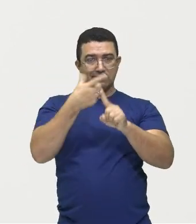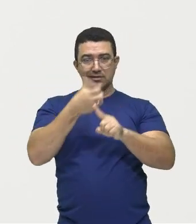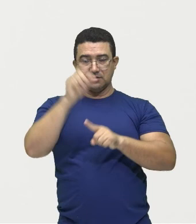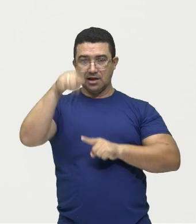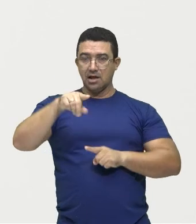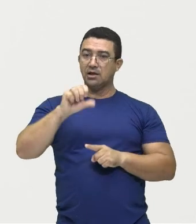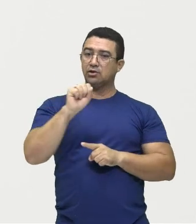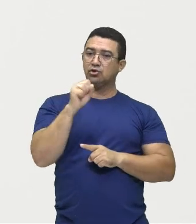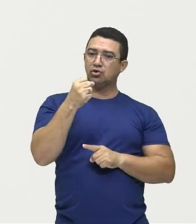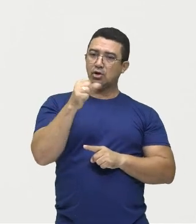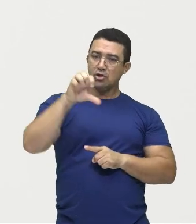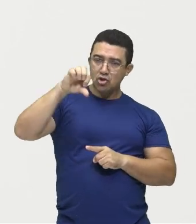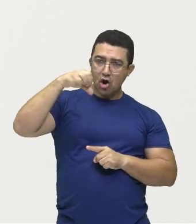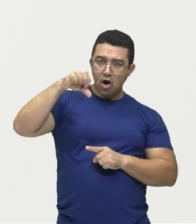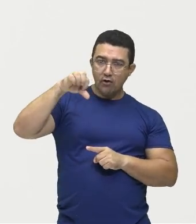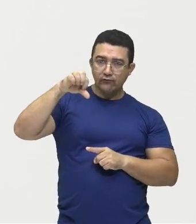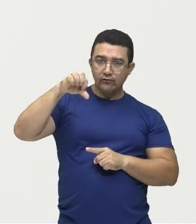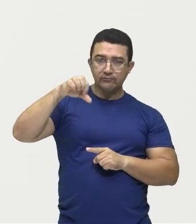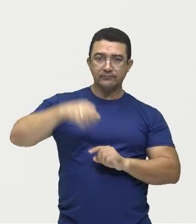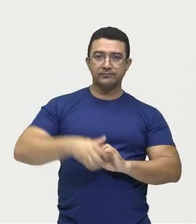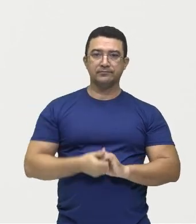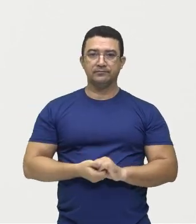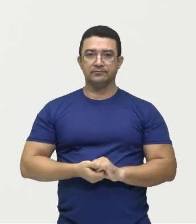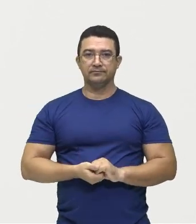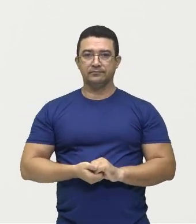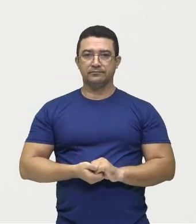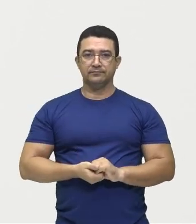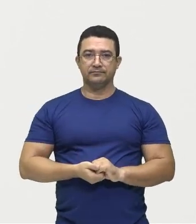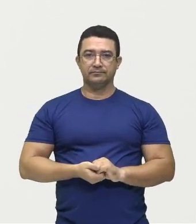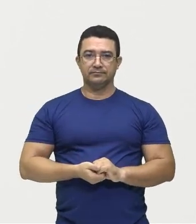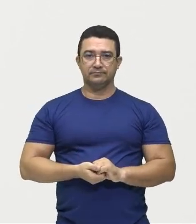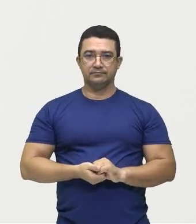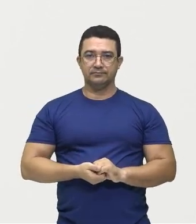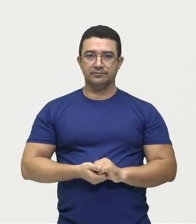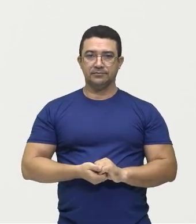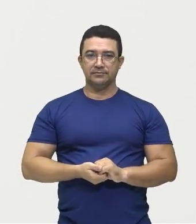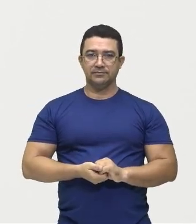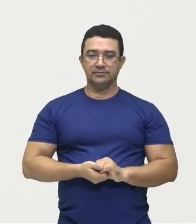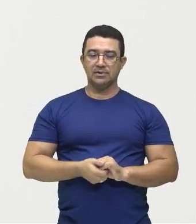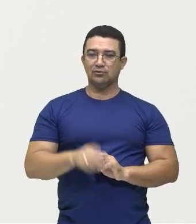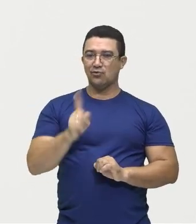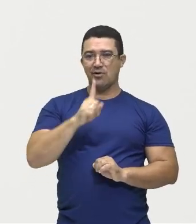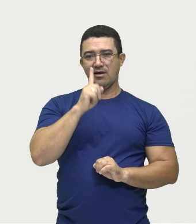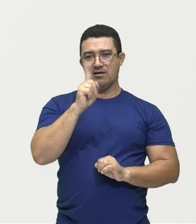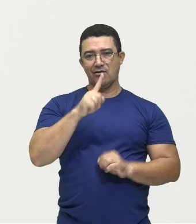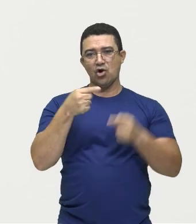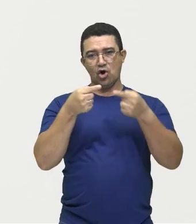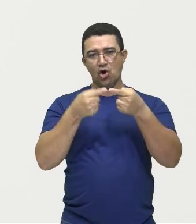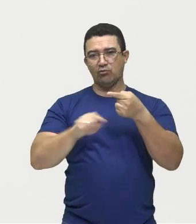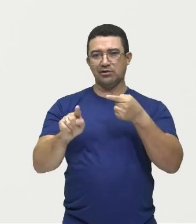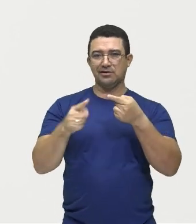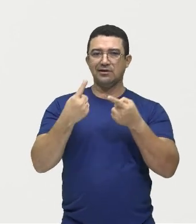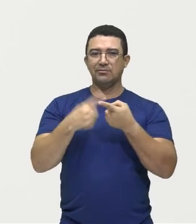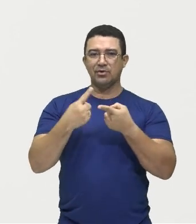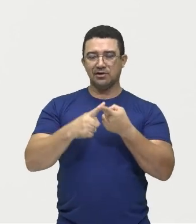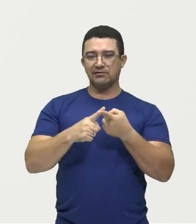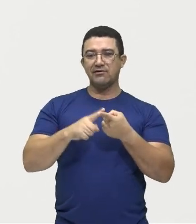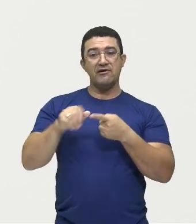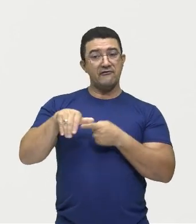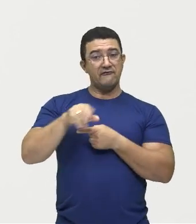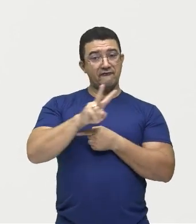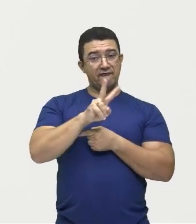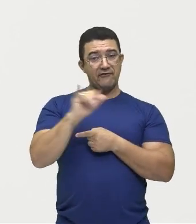né? Então, nesse caso aqui, ó, essa condição ela não foi satisfeita, porque aqui o resultado teria que dar maior,